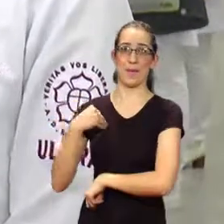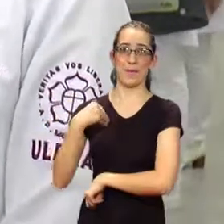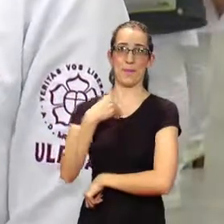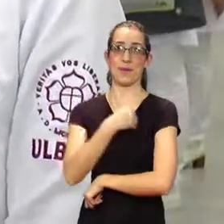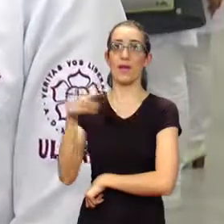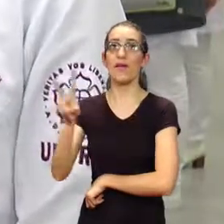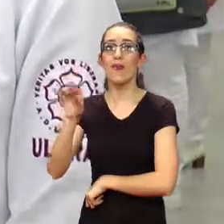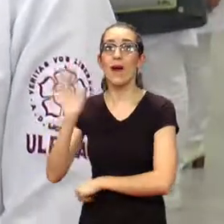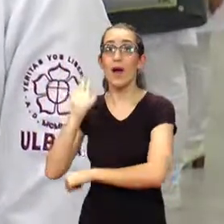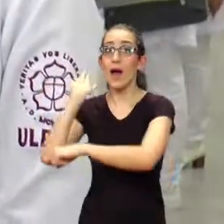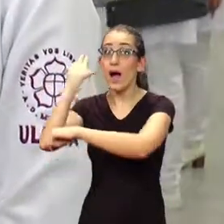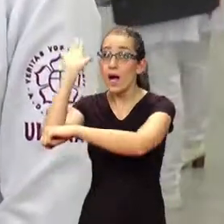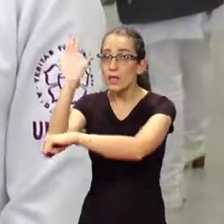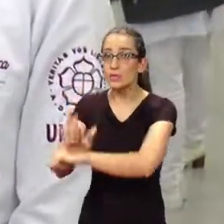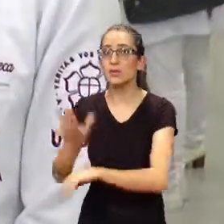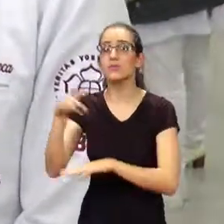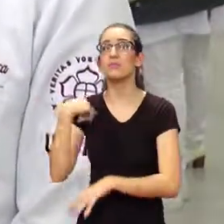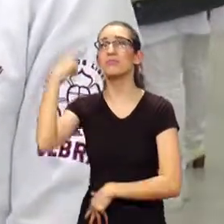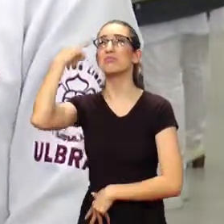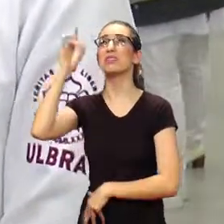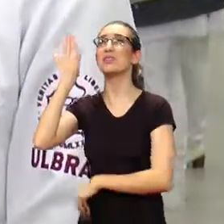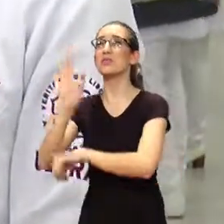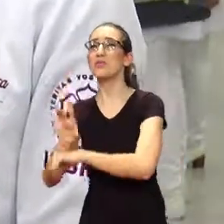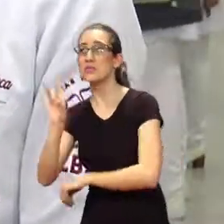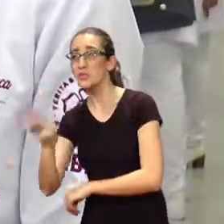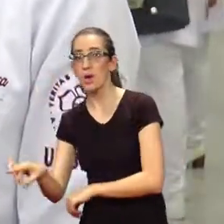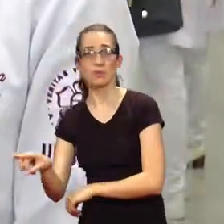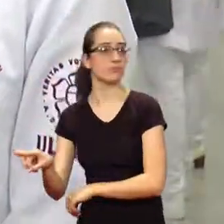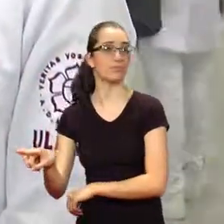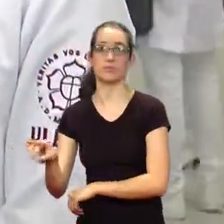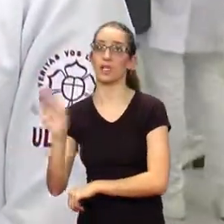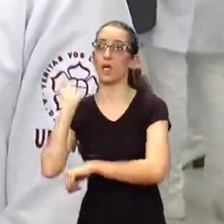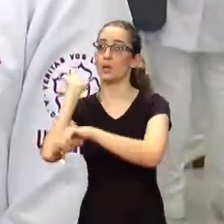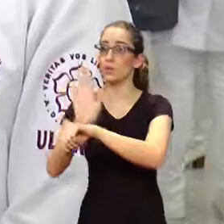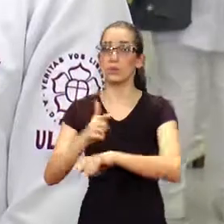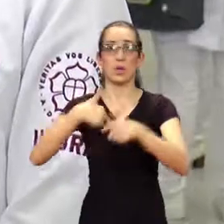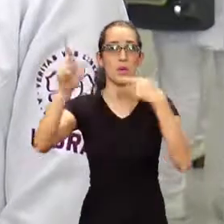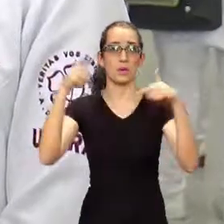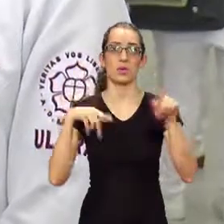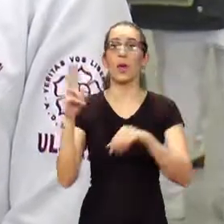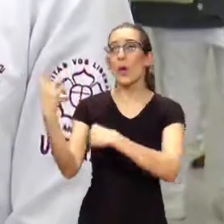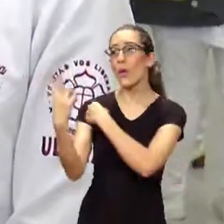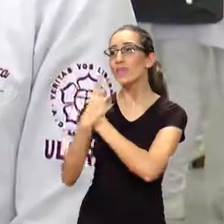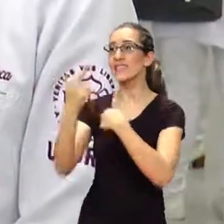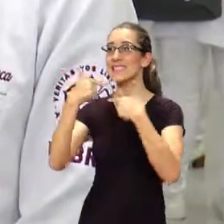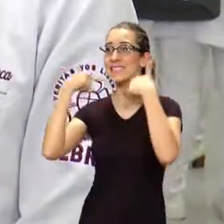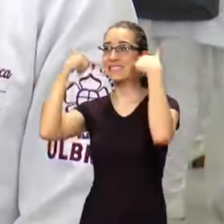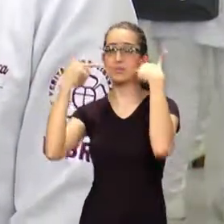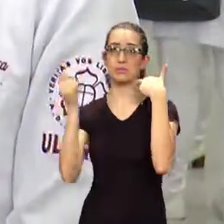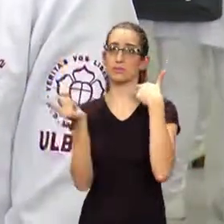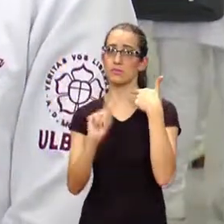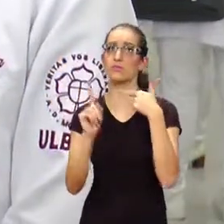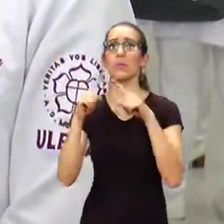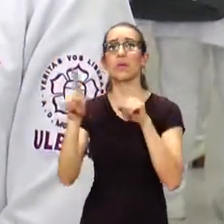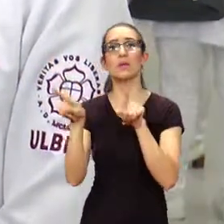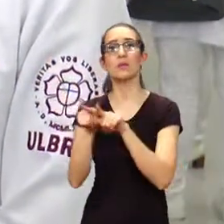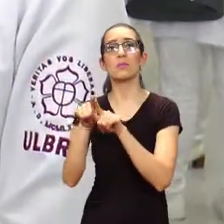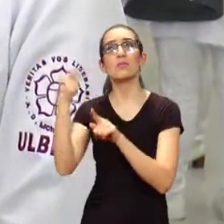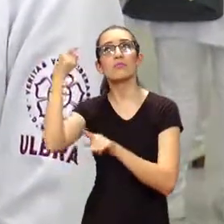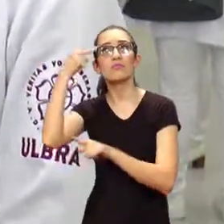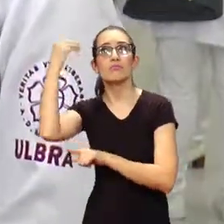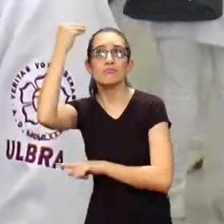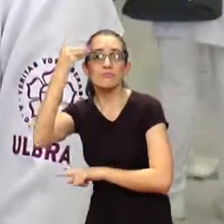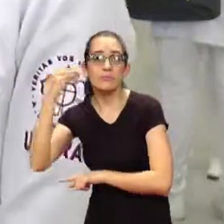ser artista ele vai ajudar muito mais que imaginei muitas vezes tanto não só cuidar de dente de sorriso quanto